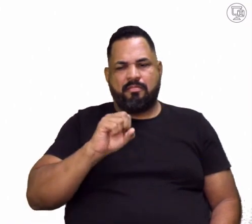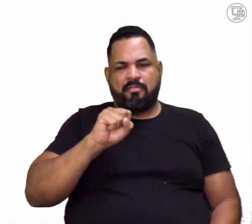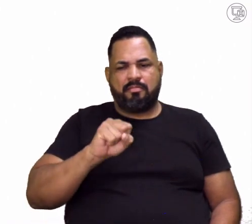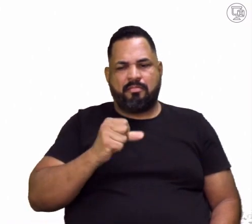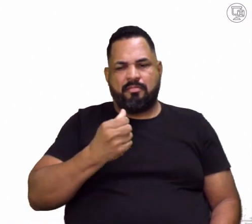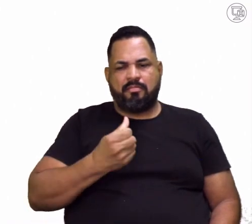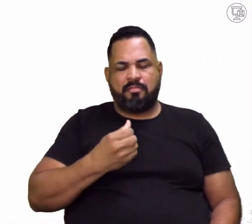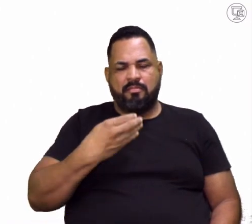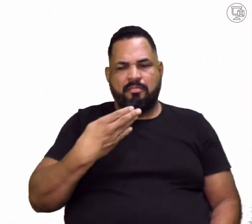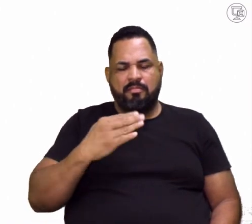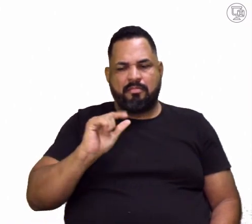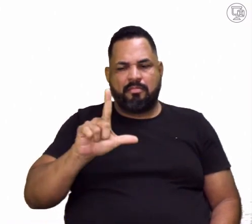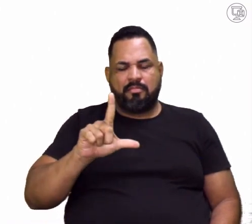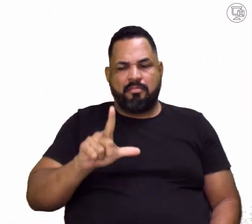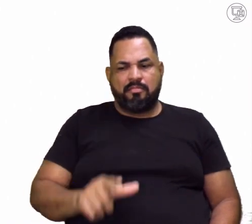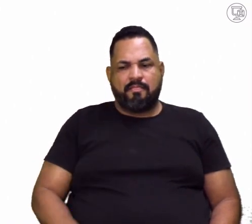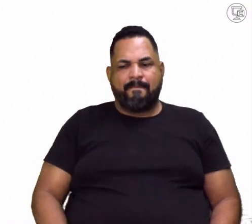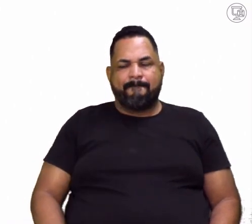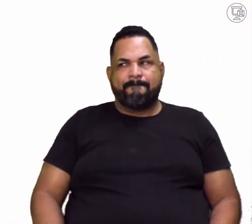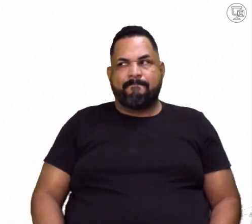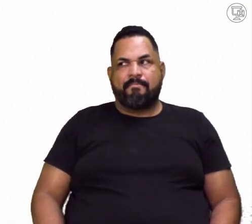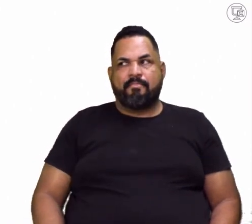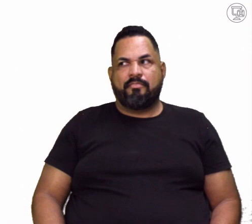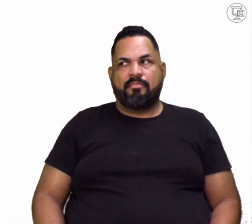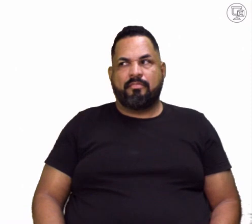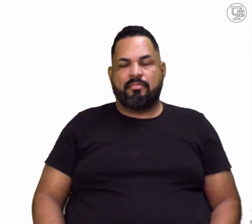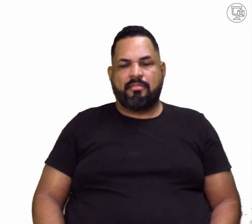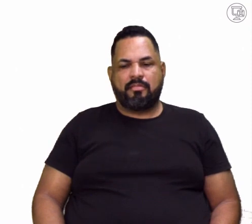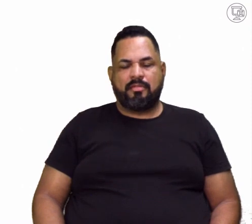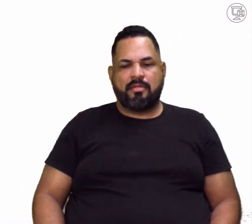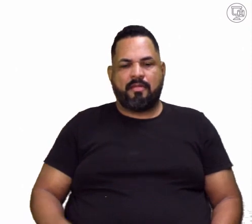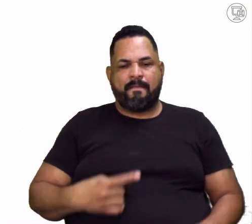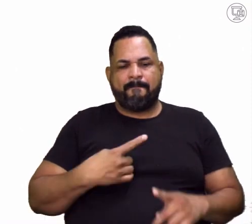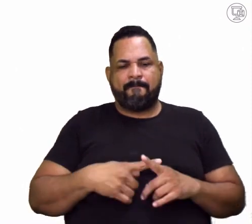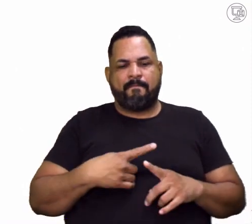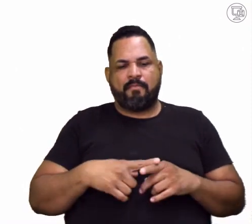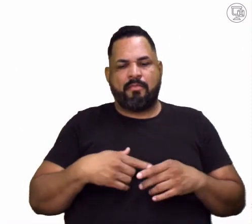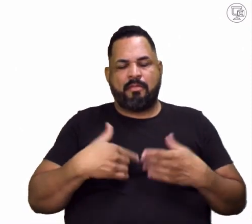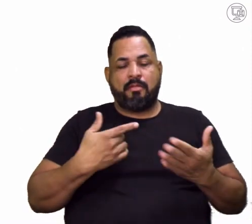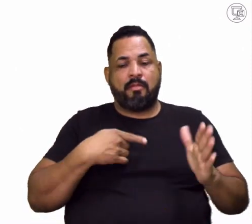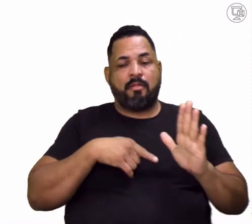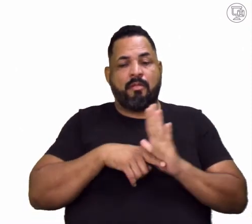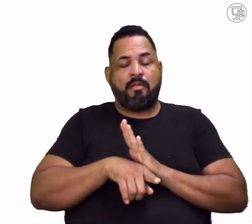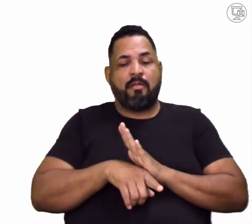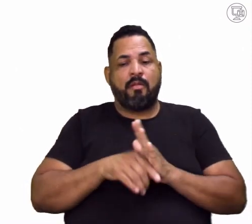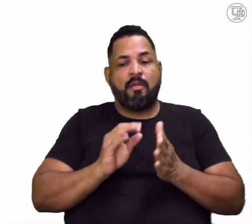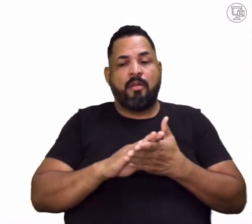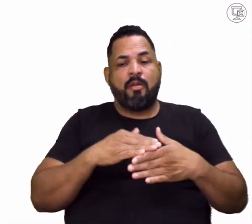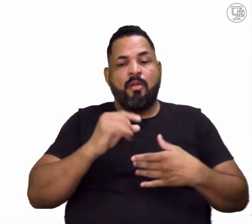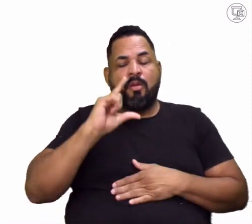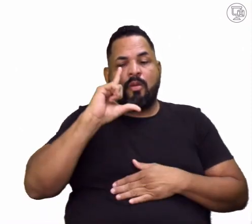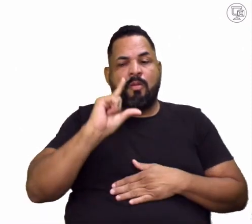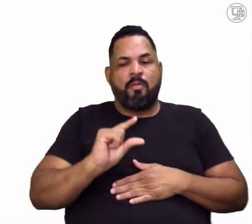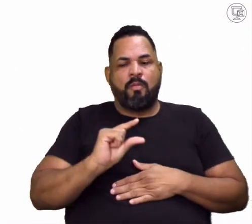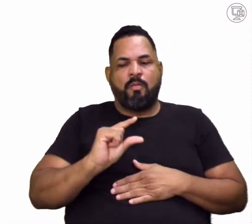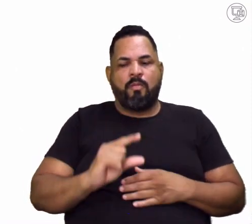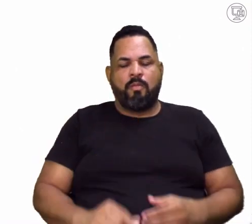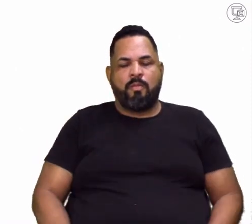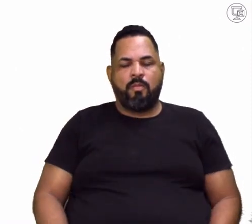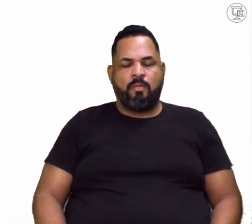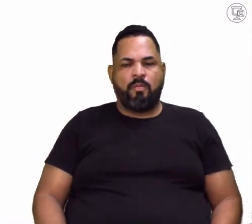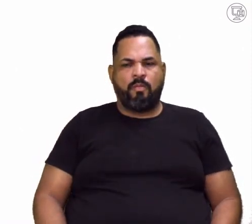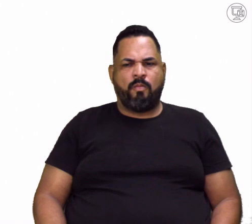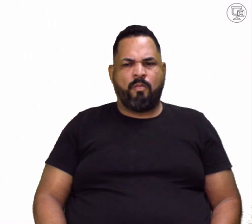0864 l não aparece o sinal que a pergunta não diz só para indicar que diminuiu Ok